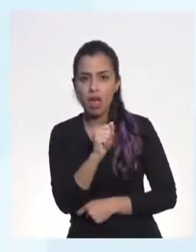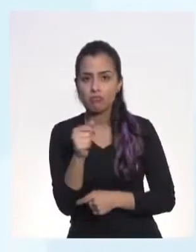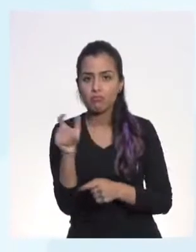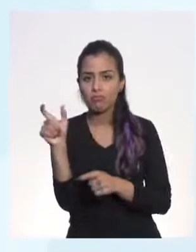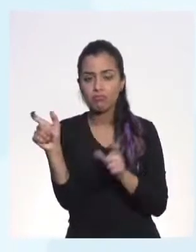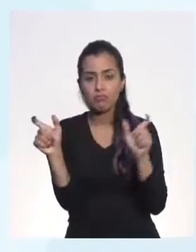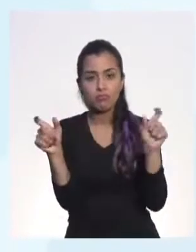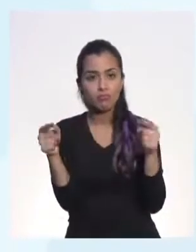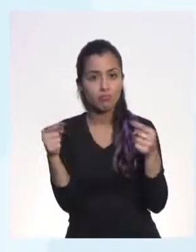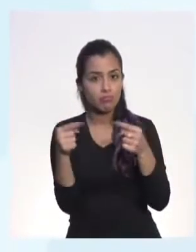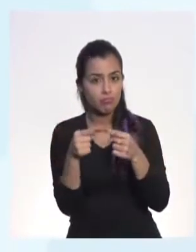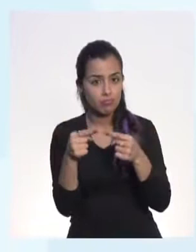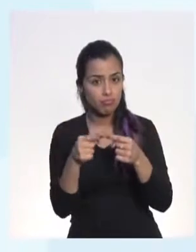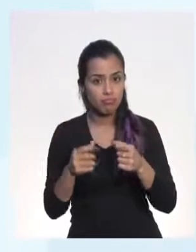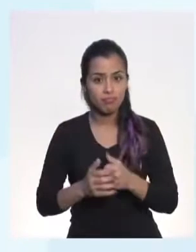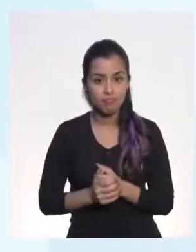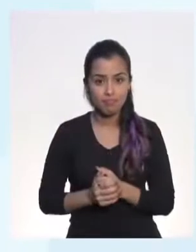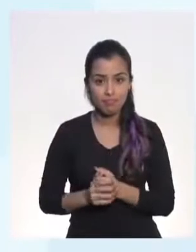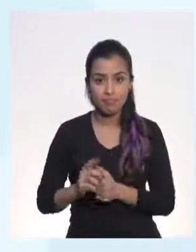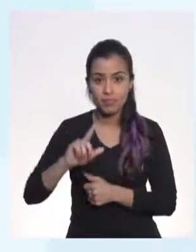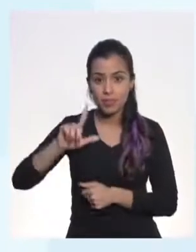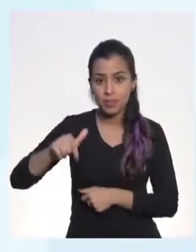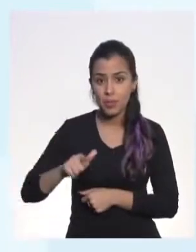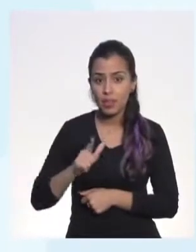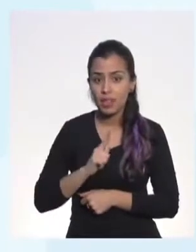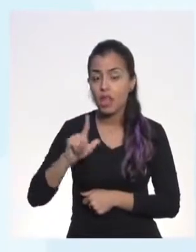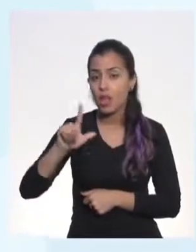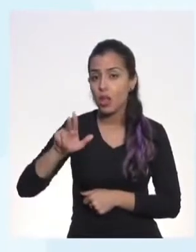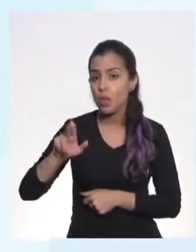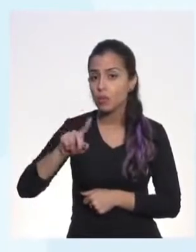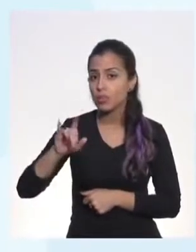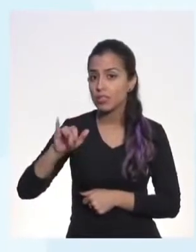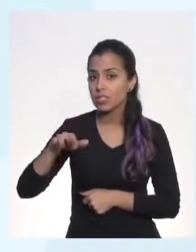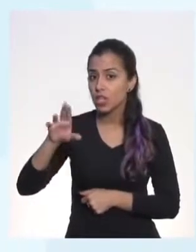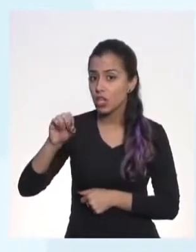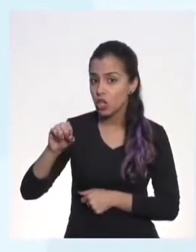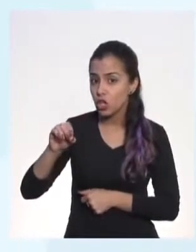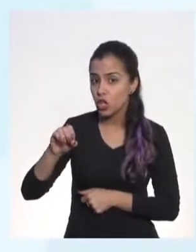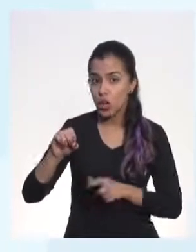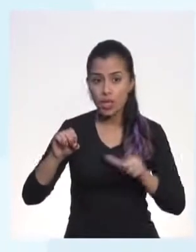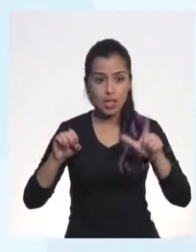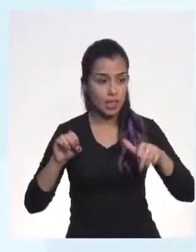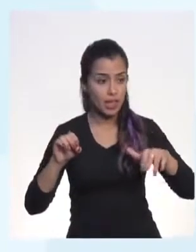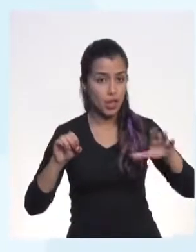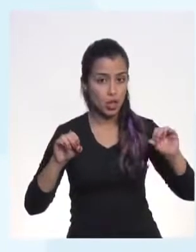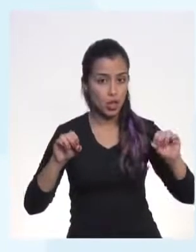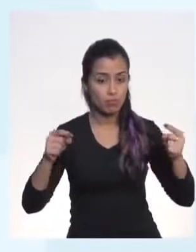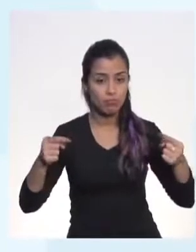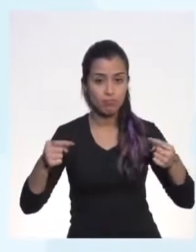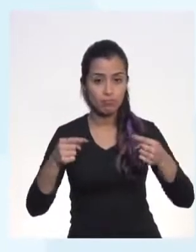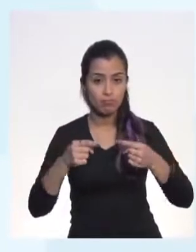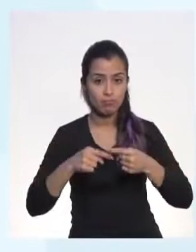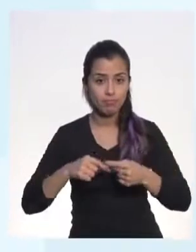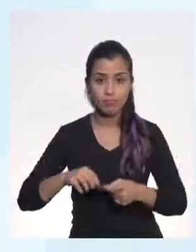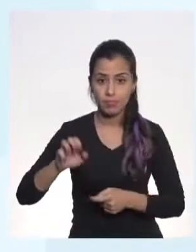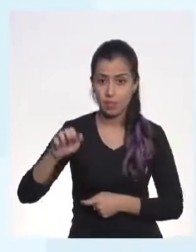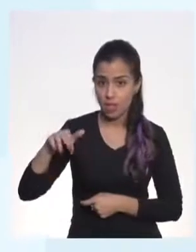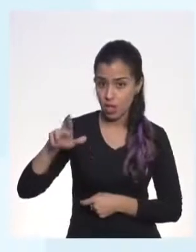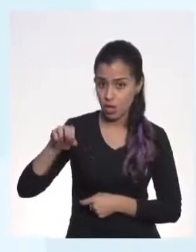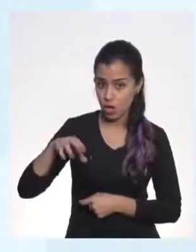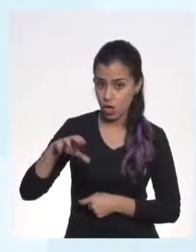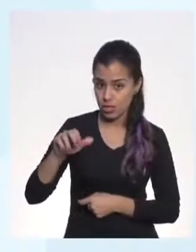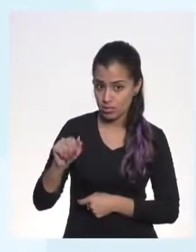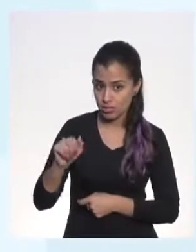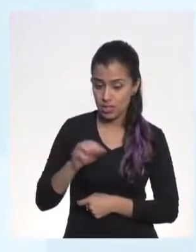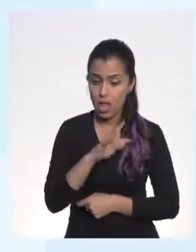verso aí a gente tem luzindo que rima com lindo eu grossa e